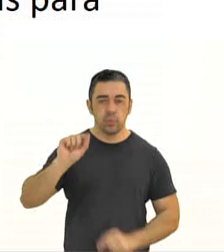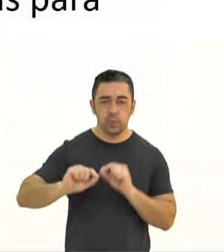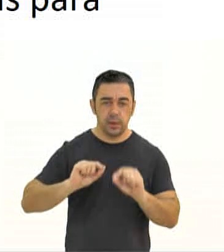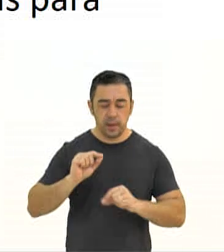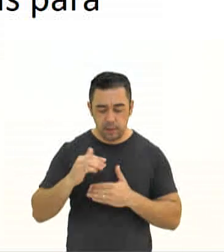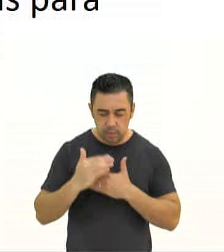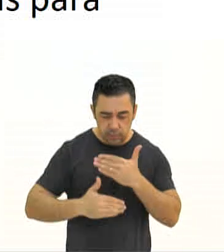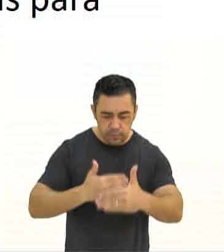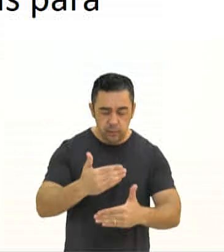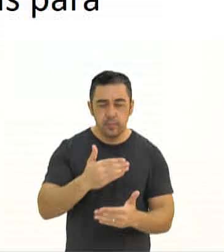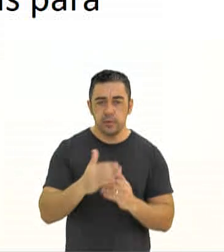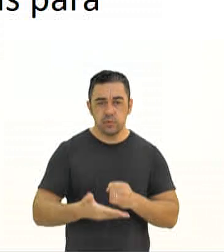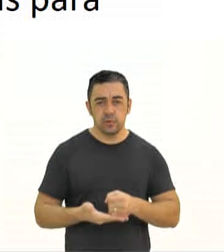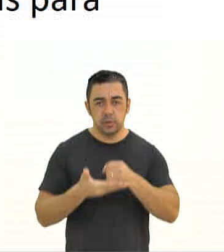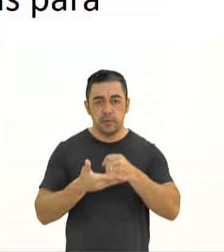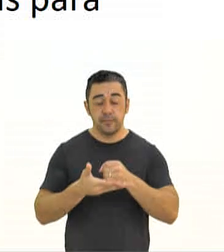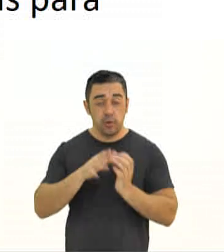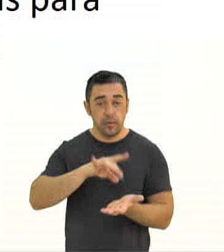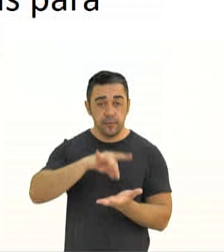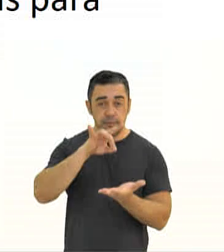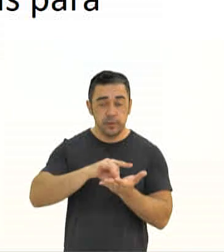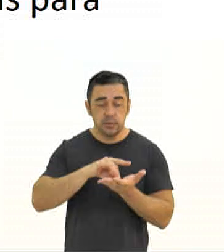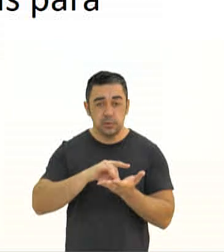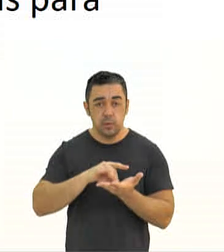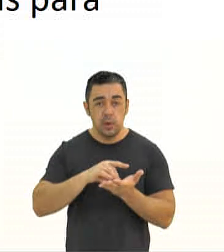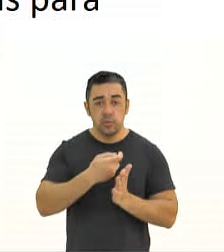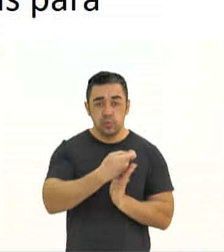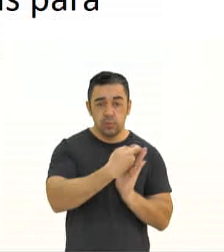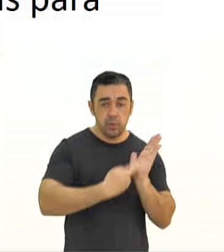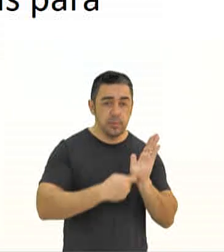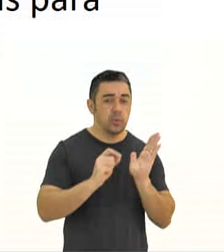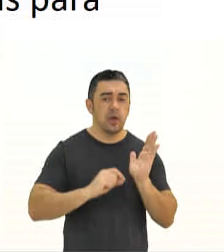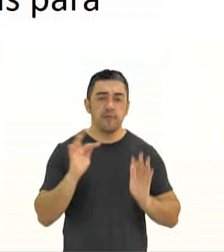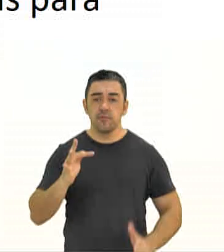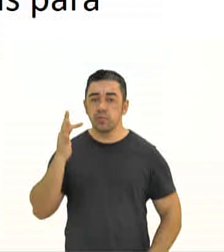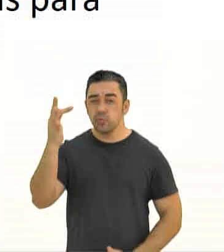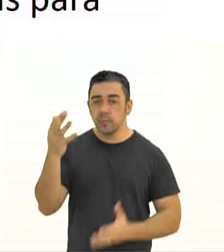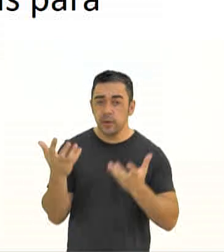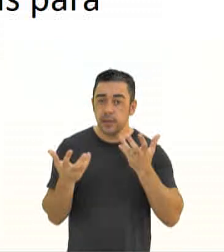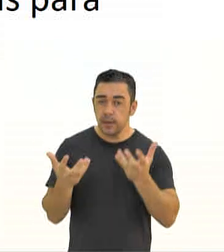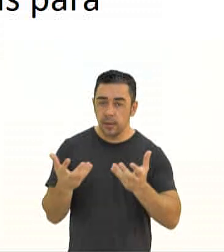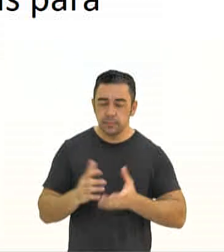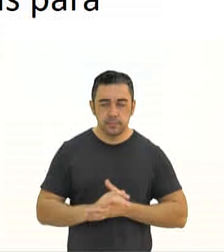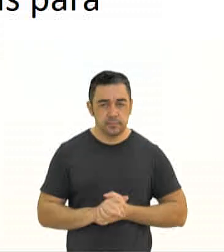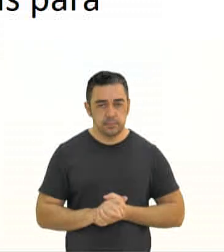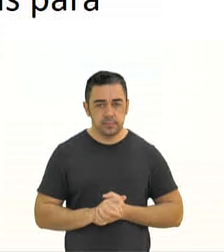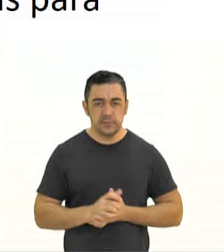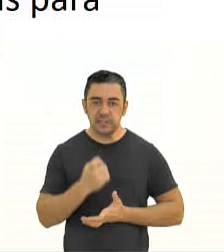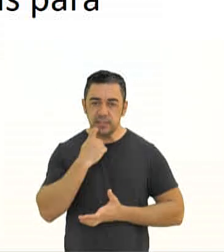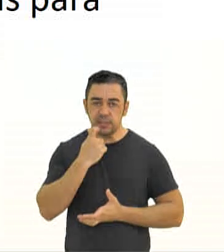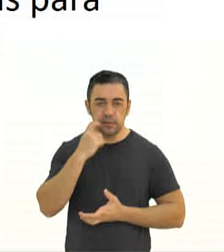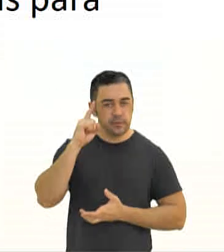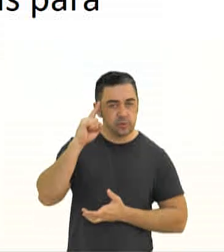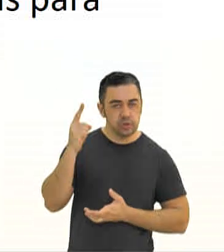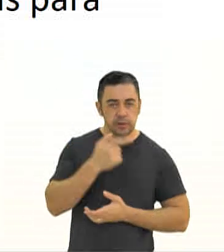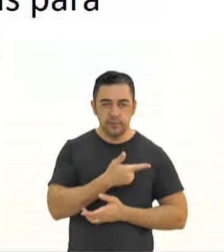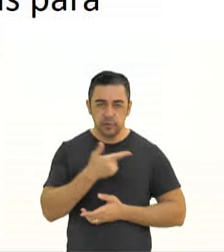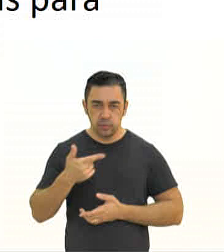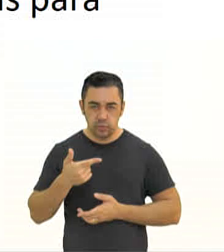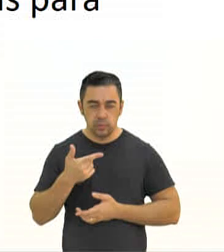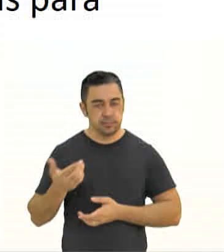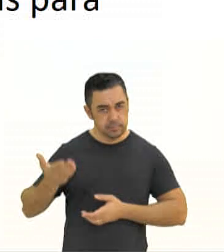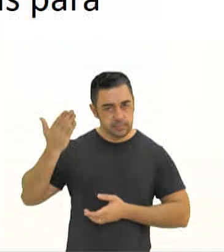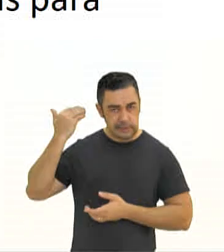Sustentável, adotaram oficialmente o documento intitulado Futuro que Queremos, nesta sexta-feira, dia 22, no caso, na época